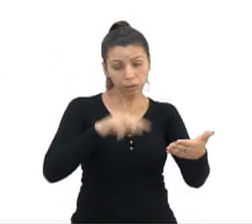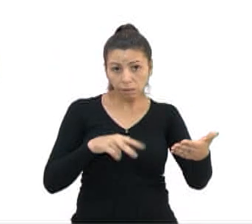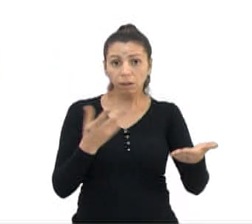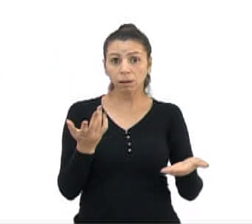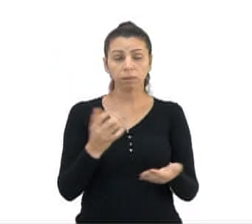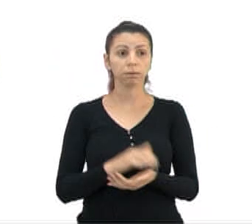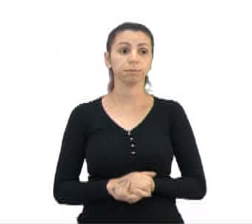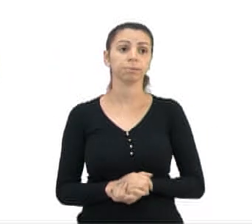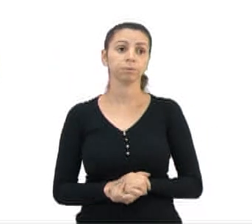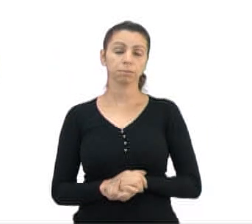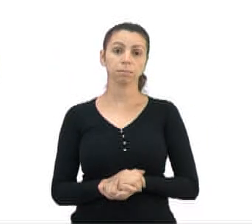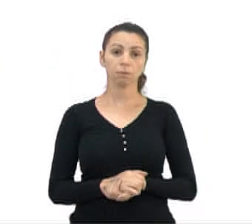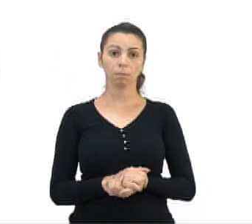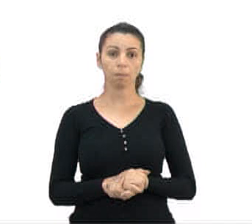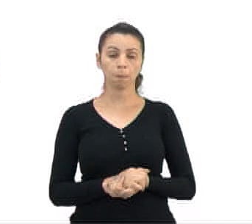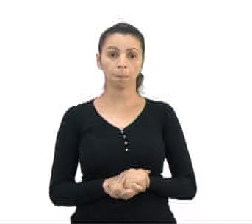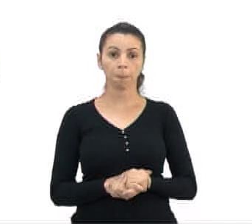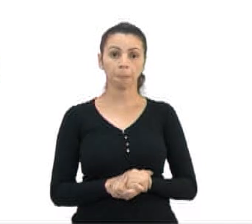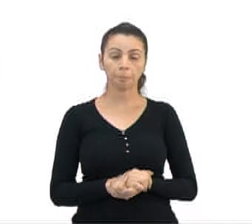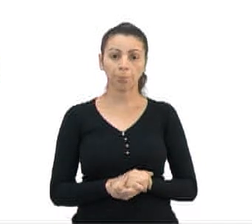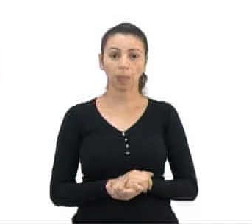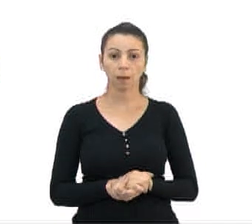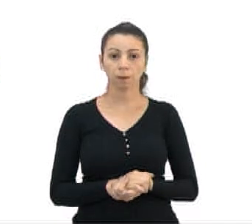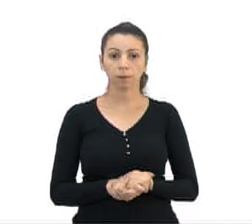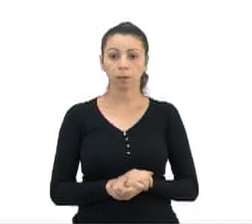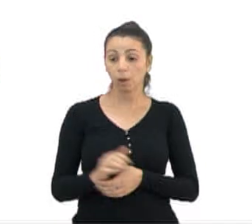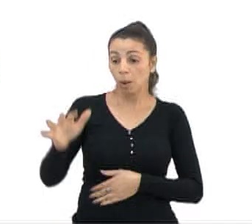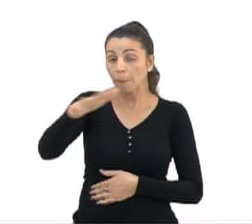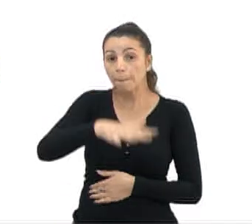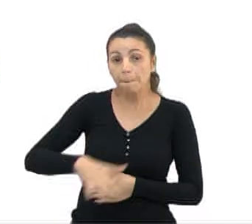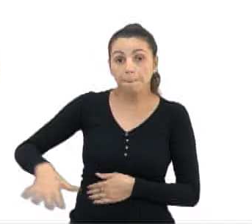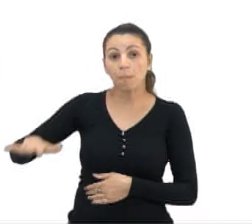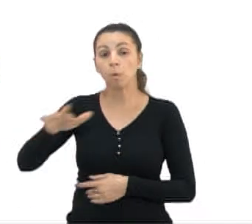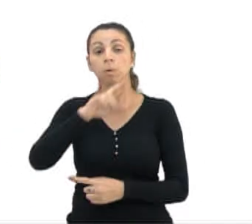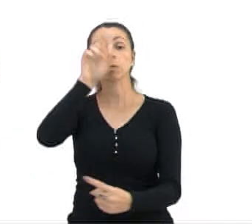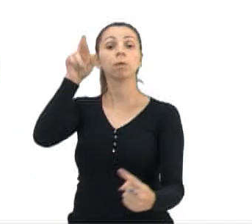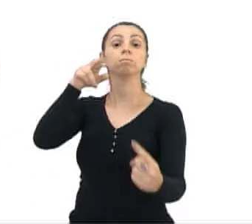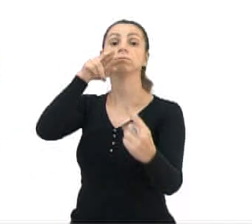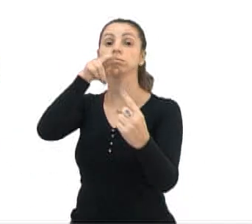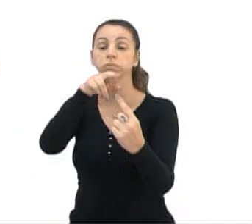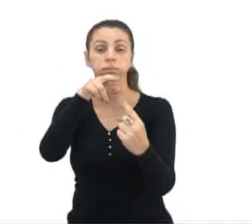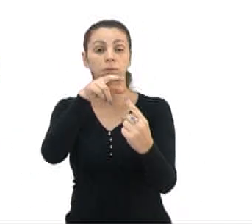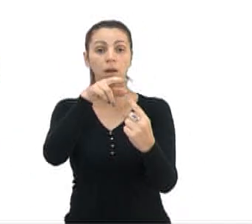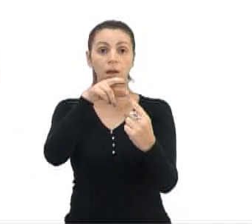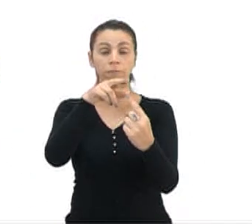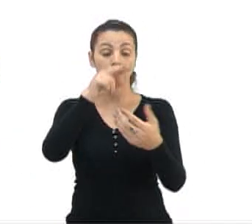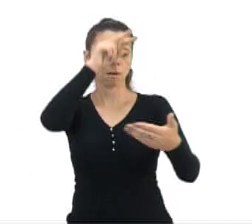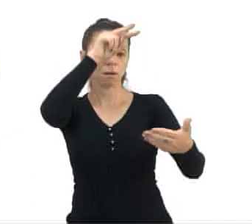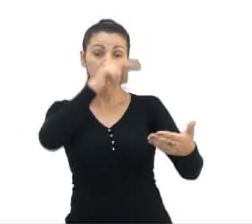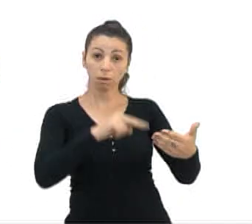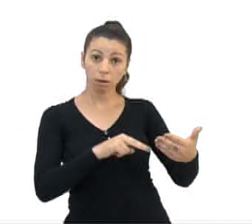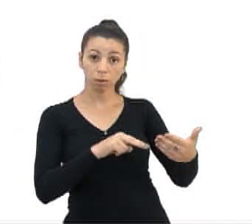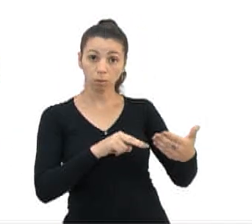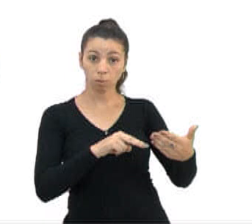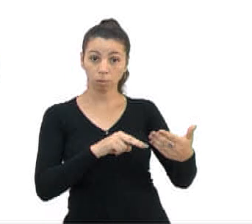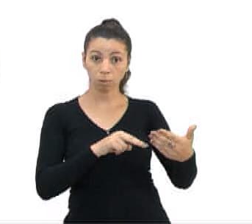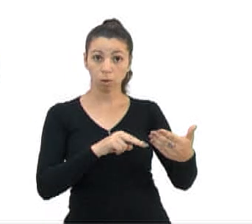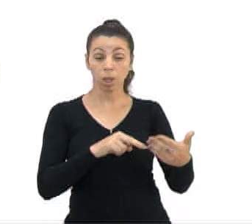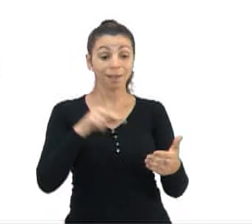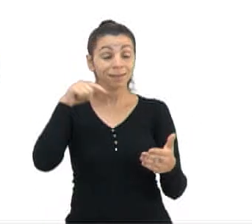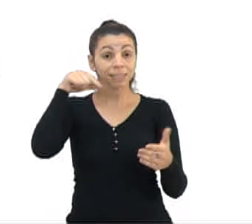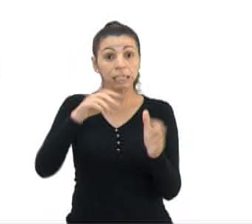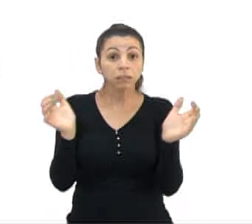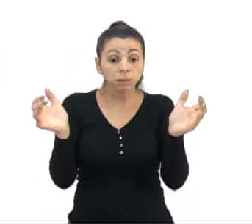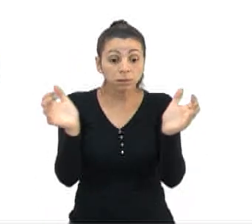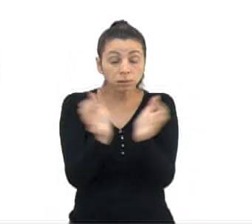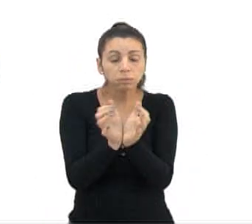Então, olha lá, qual o público-alvo do editorial lido? Não de todos os editoriais, deste